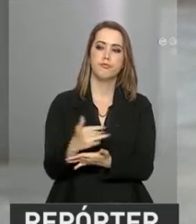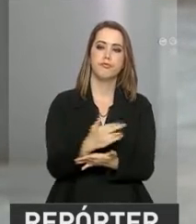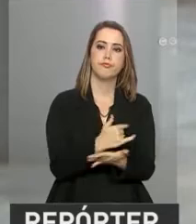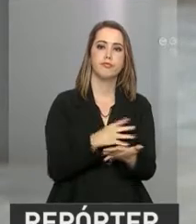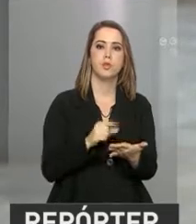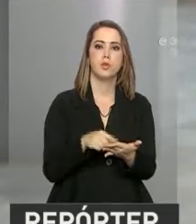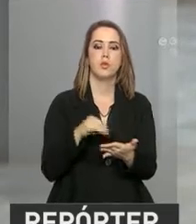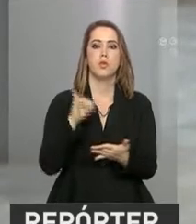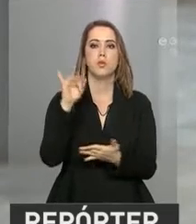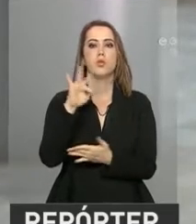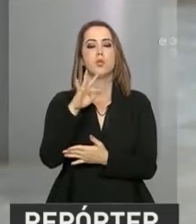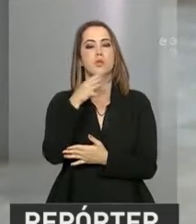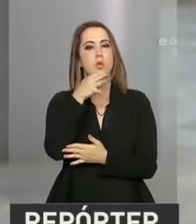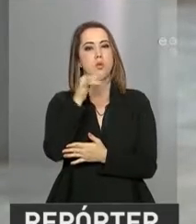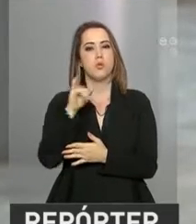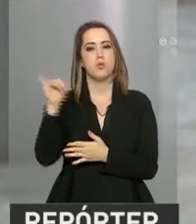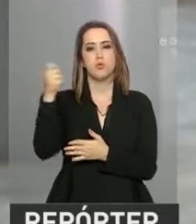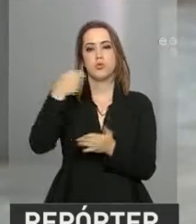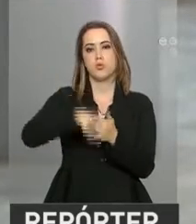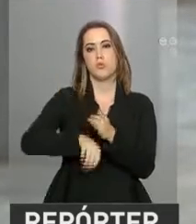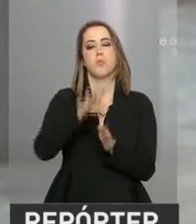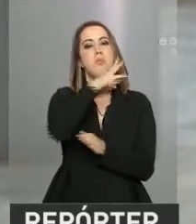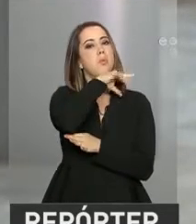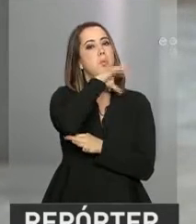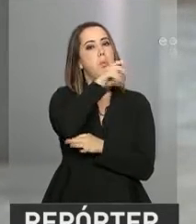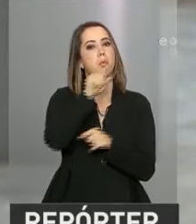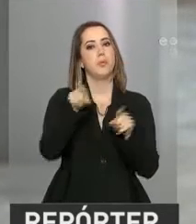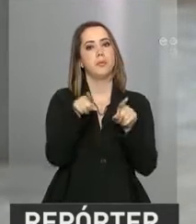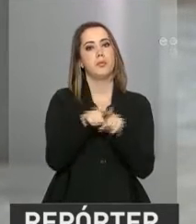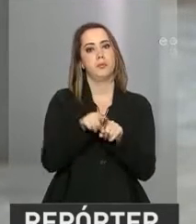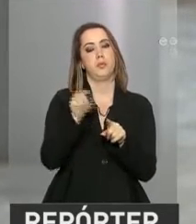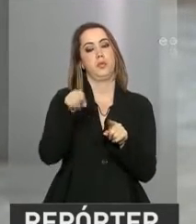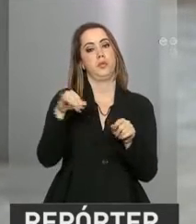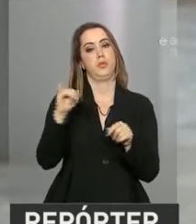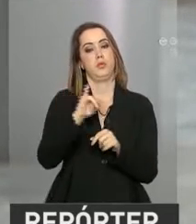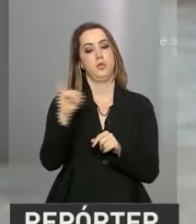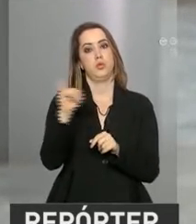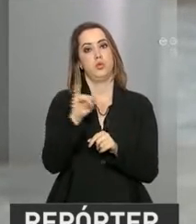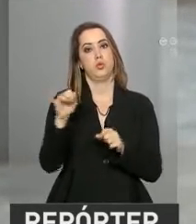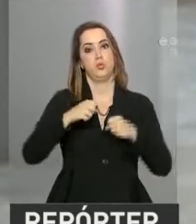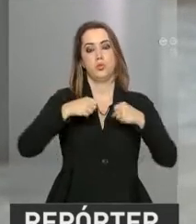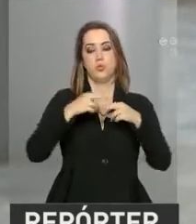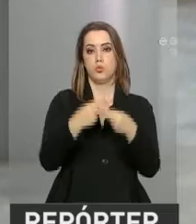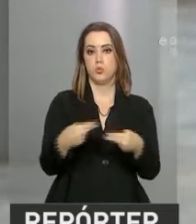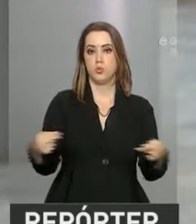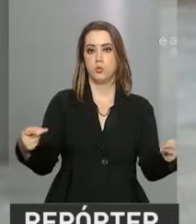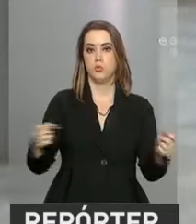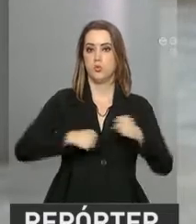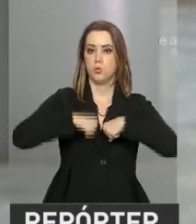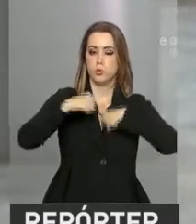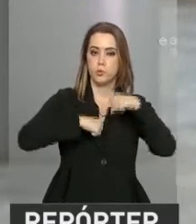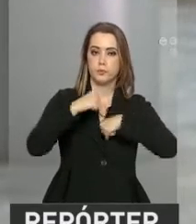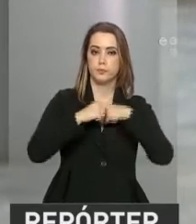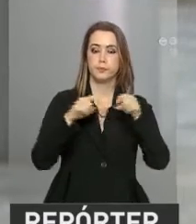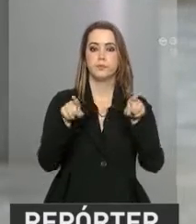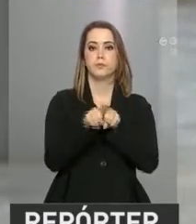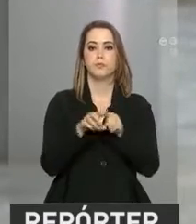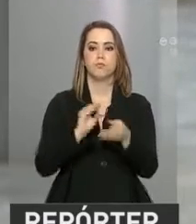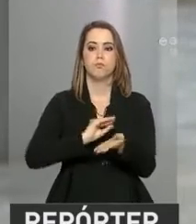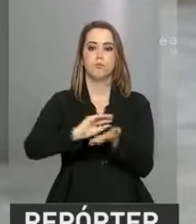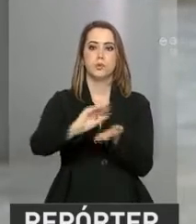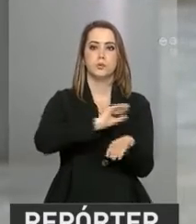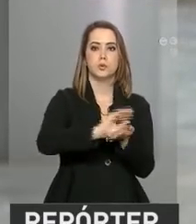renda e imposto sobre produtos industrializados. E a distribuição deste montante de recursos para os